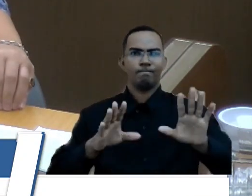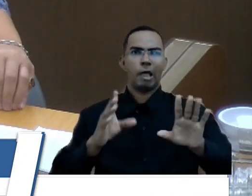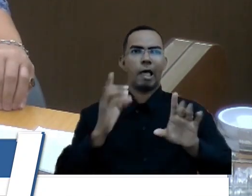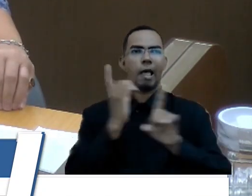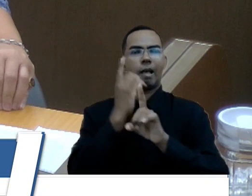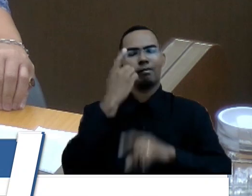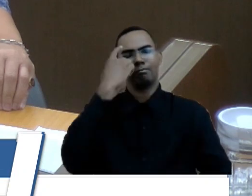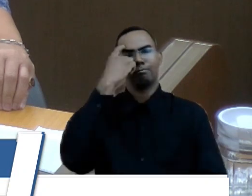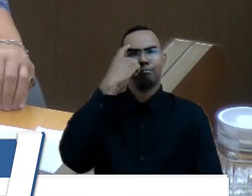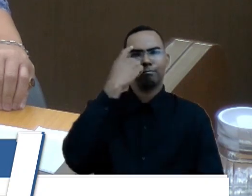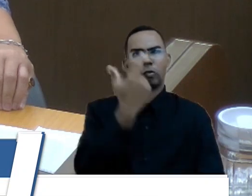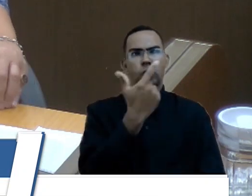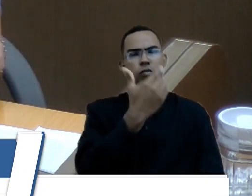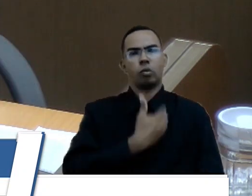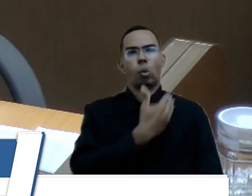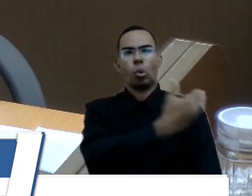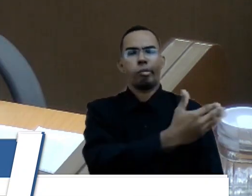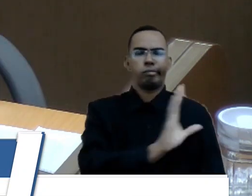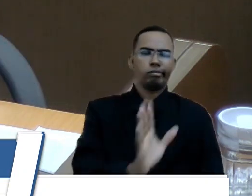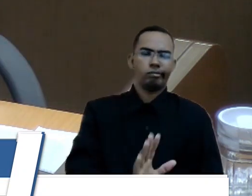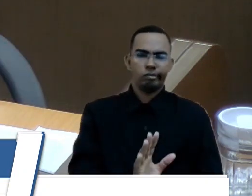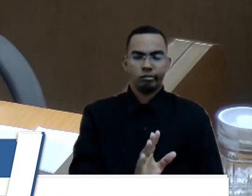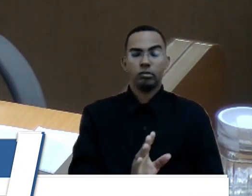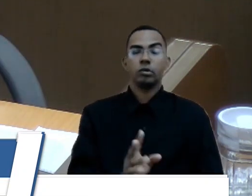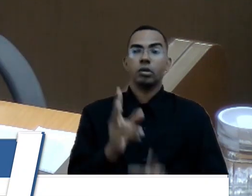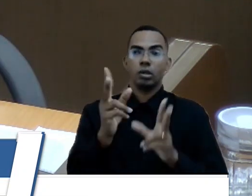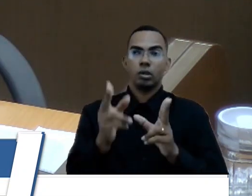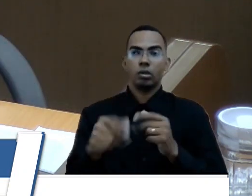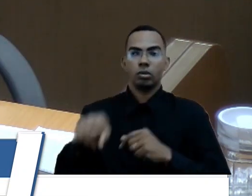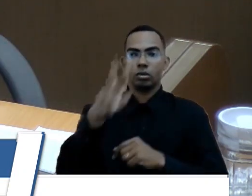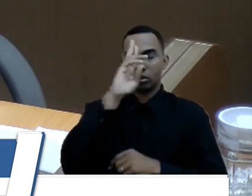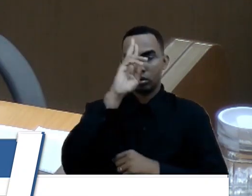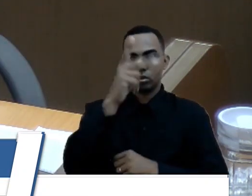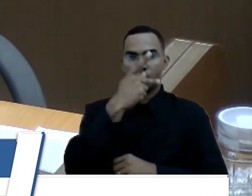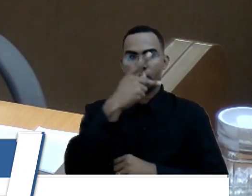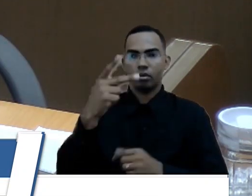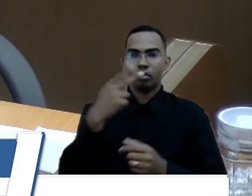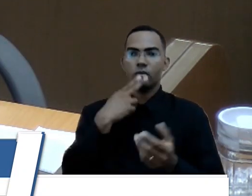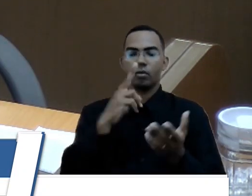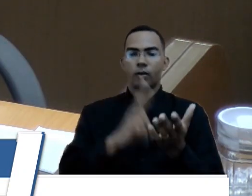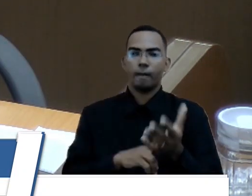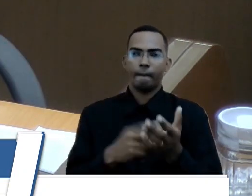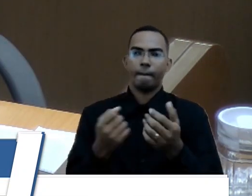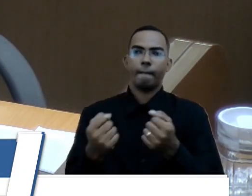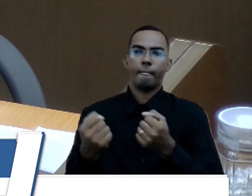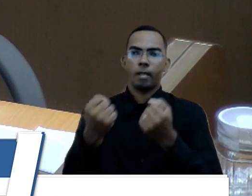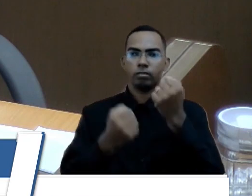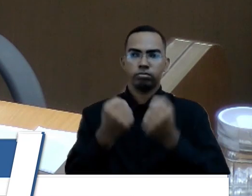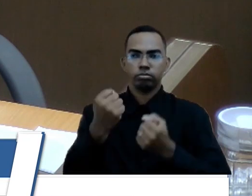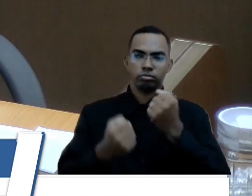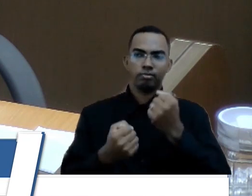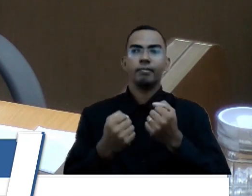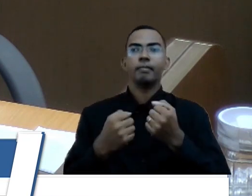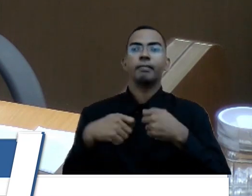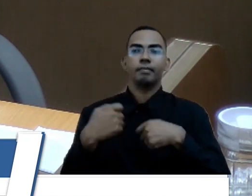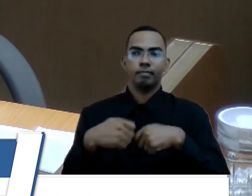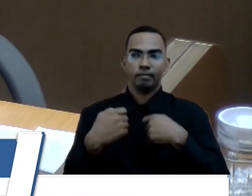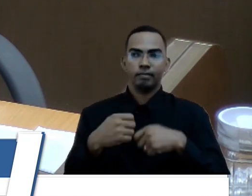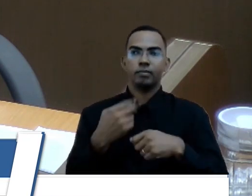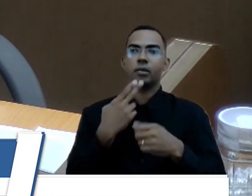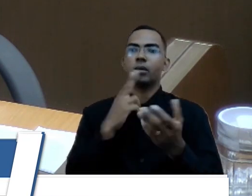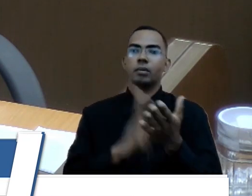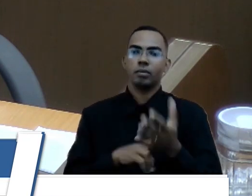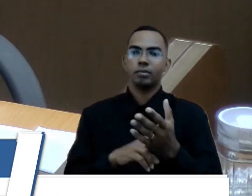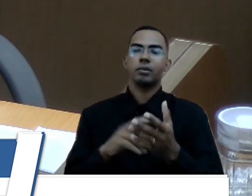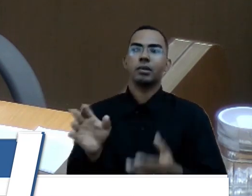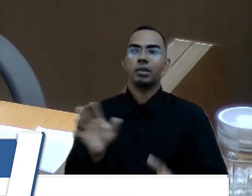outro, né? E é igual você falou das multas do trânsito, Ronaldo, tem que ter multa brava mesmo